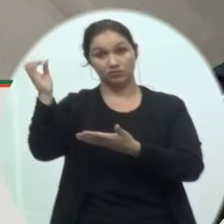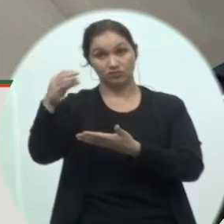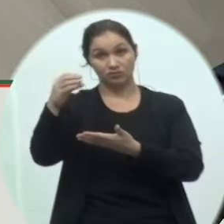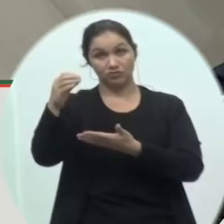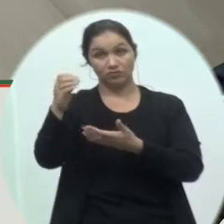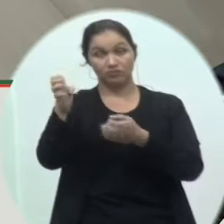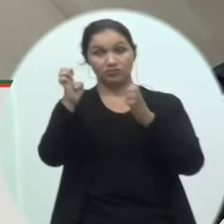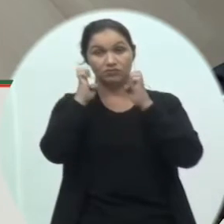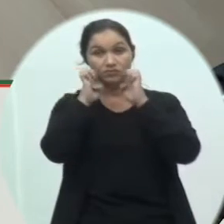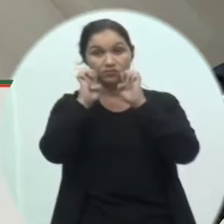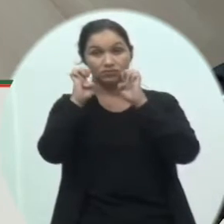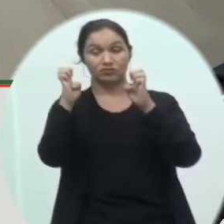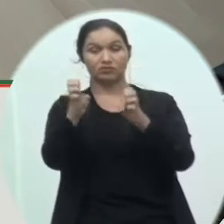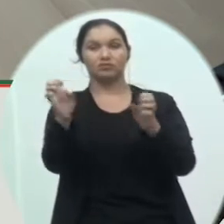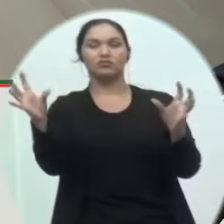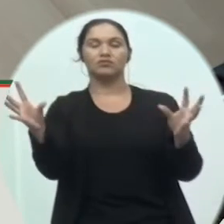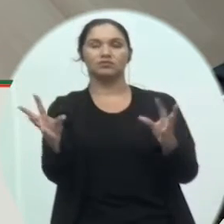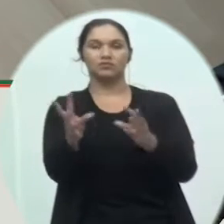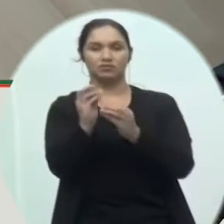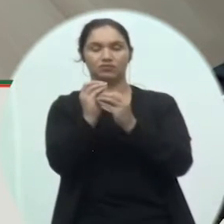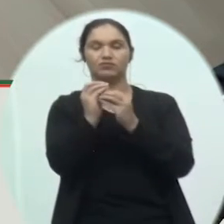Cristo Jesus.